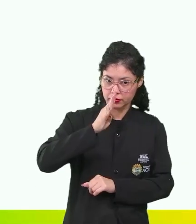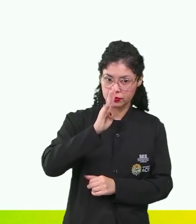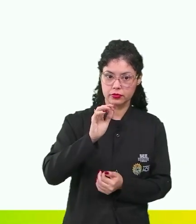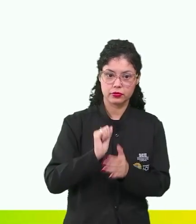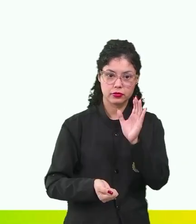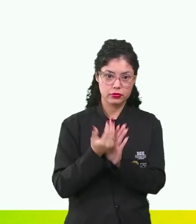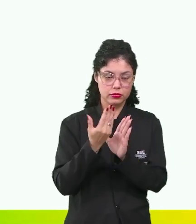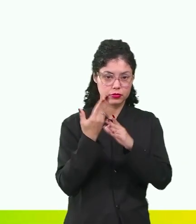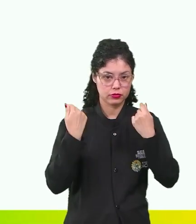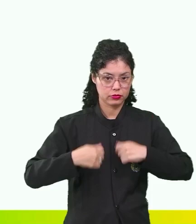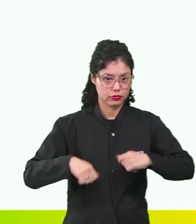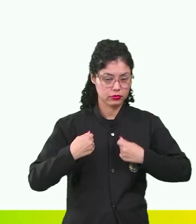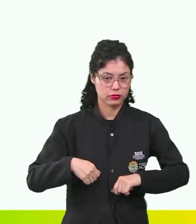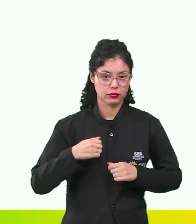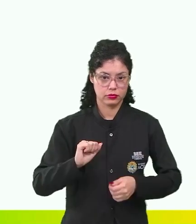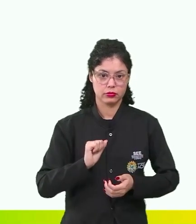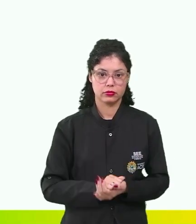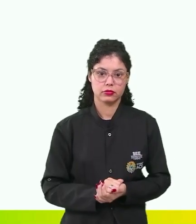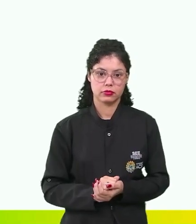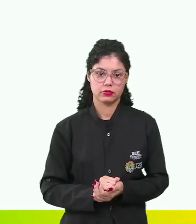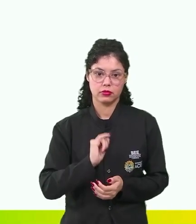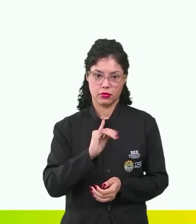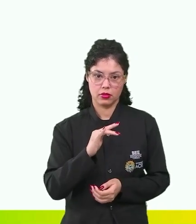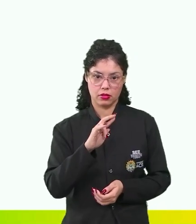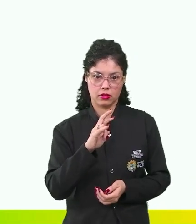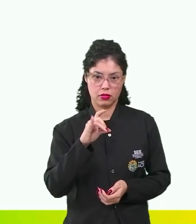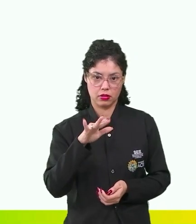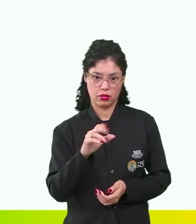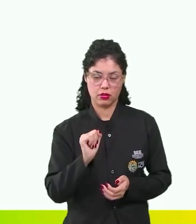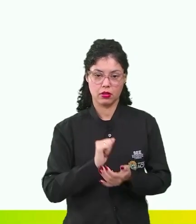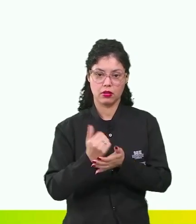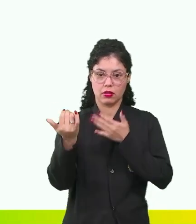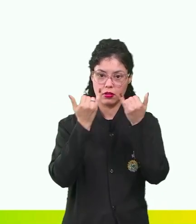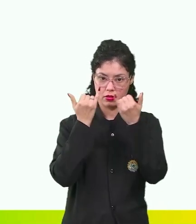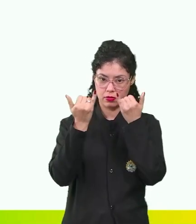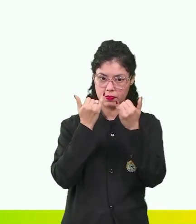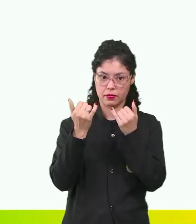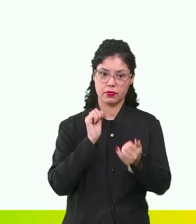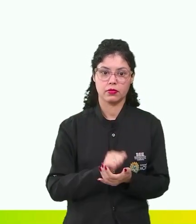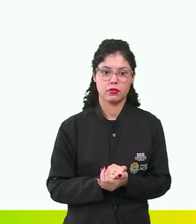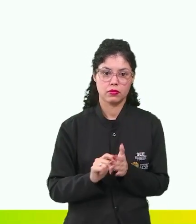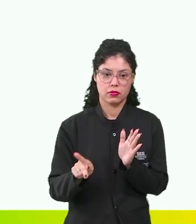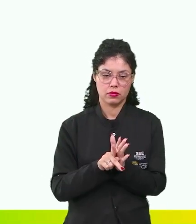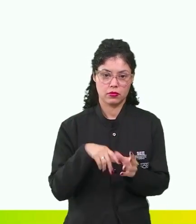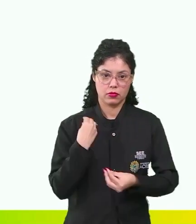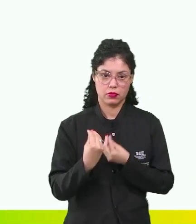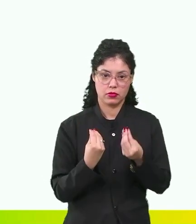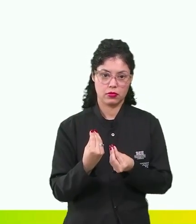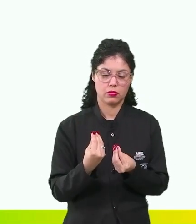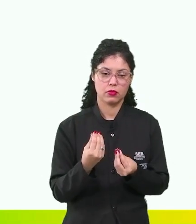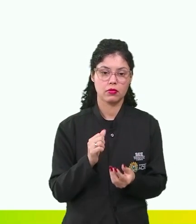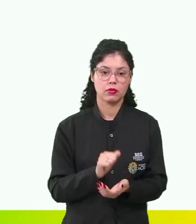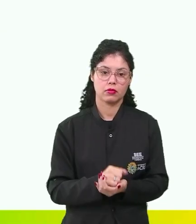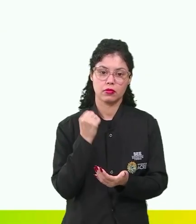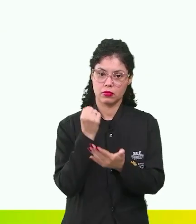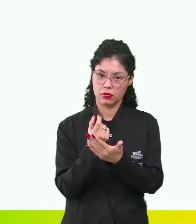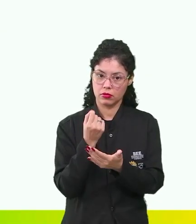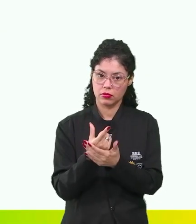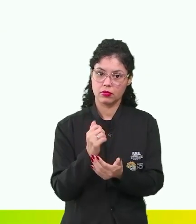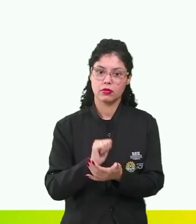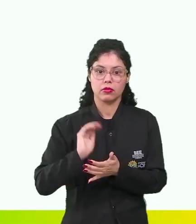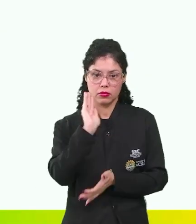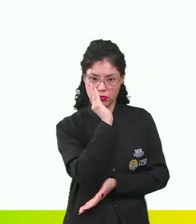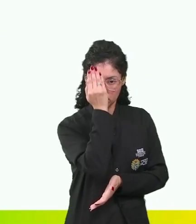criar necessidades artificiais, impulsionadas pela propaganda, levando a um consumo